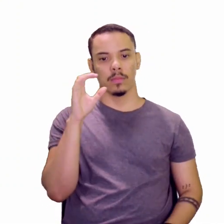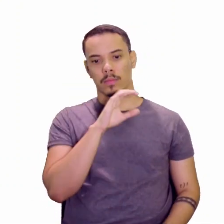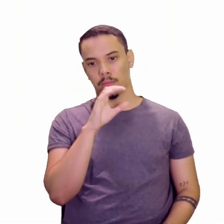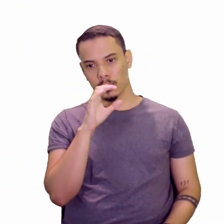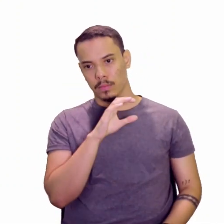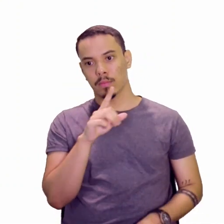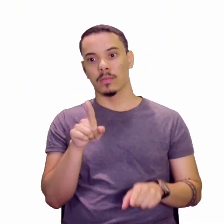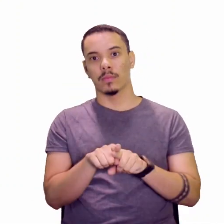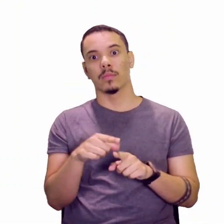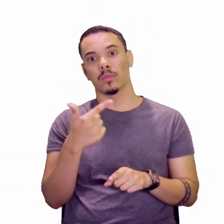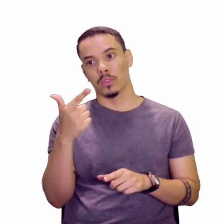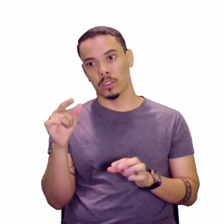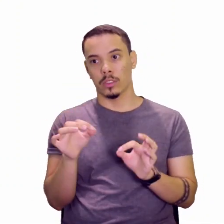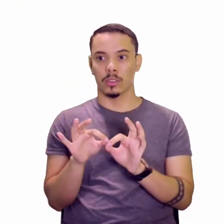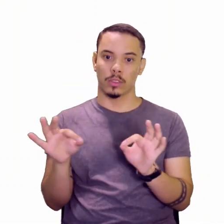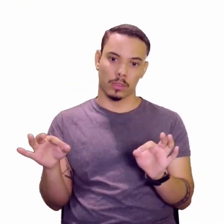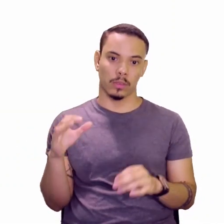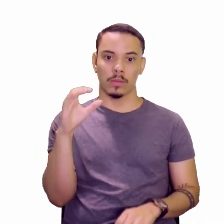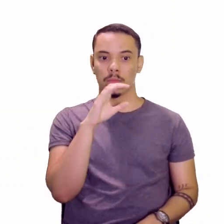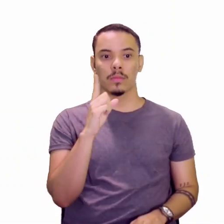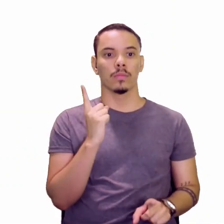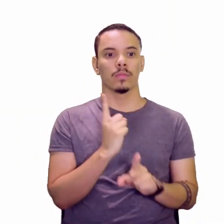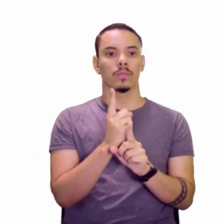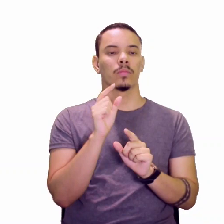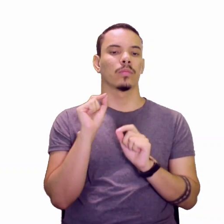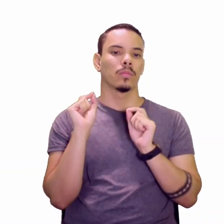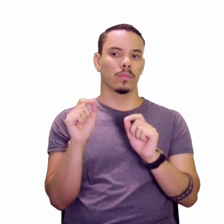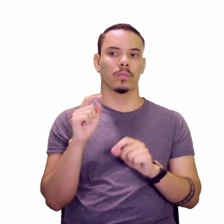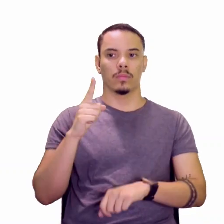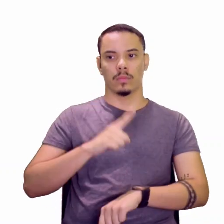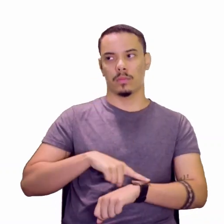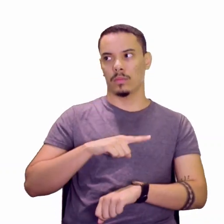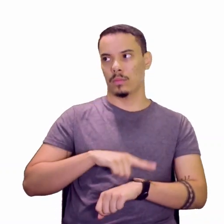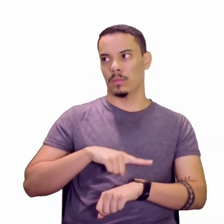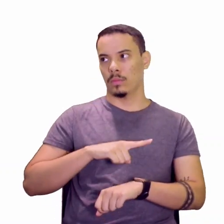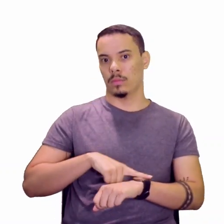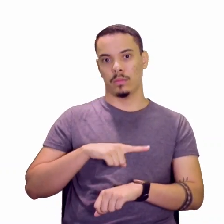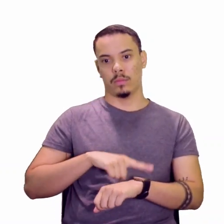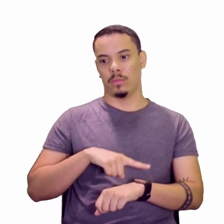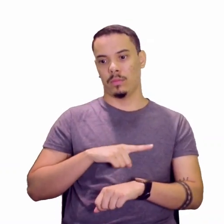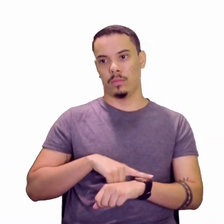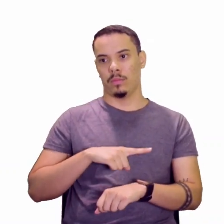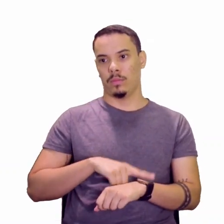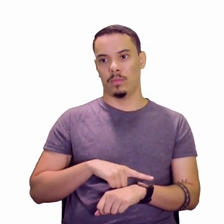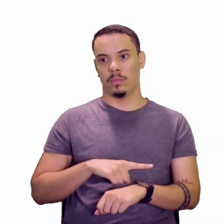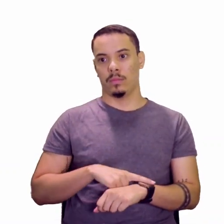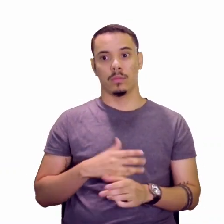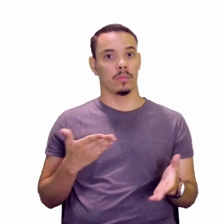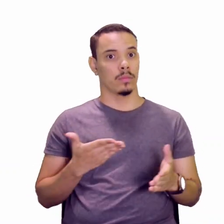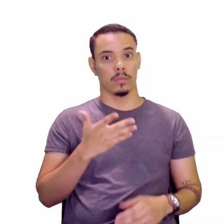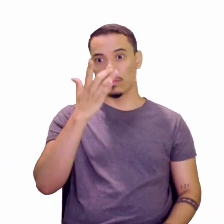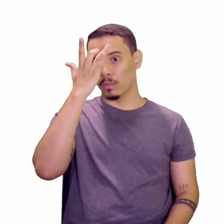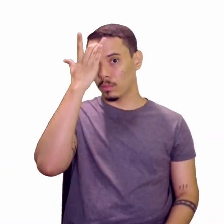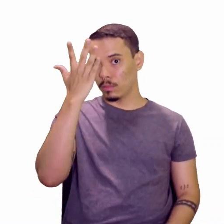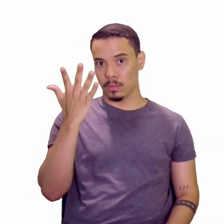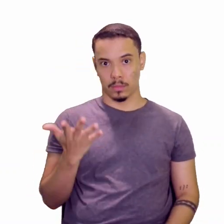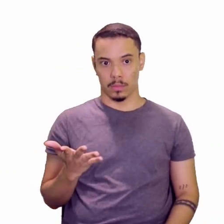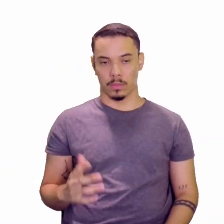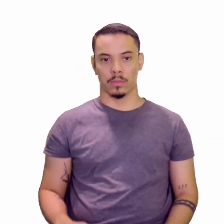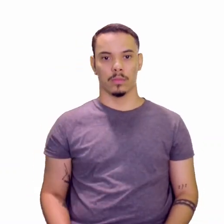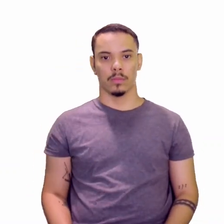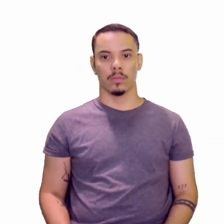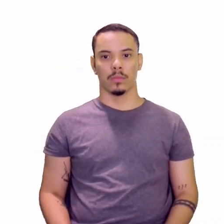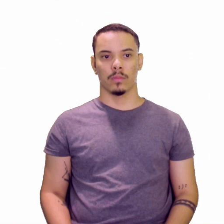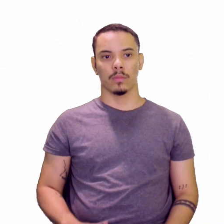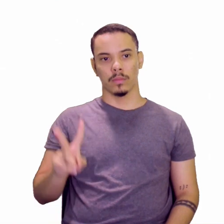tenho outra distância e outra velocidade. Eu quero achar o quê? O tempo. Muito bem, agora fica fácil, né? Exatamente,